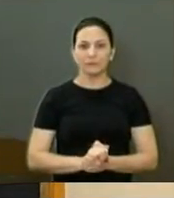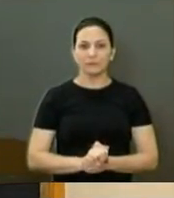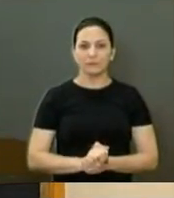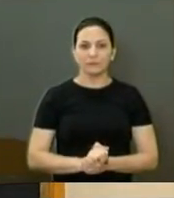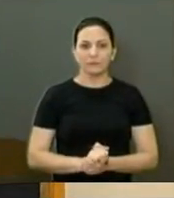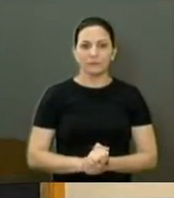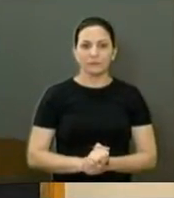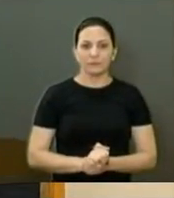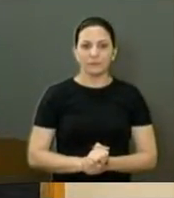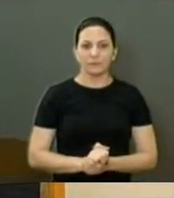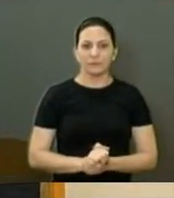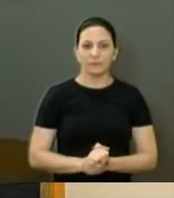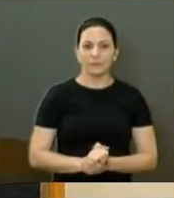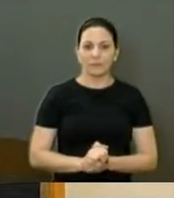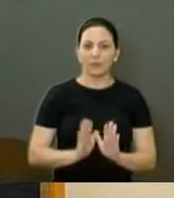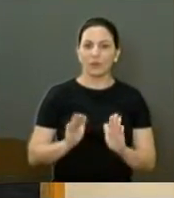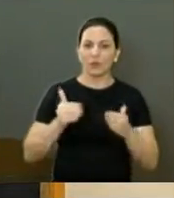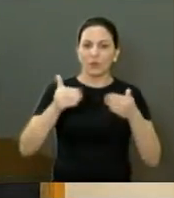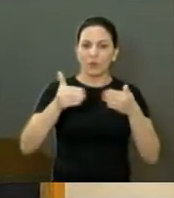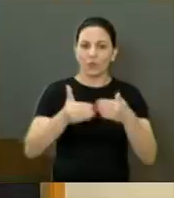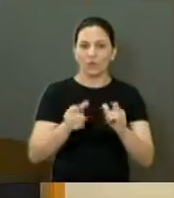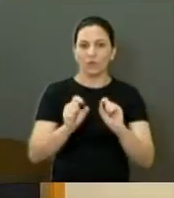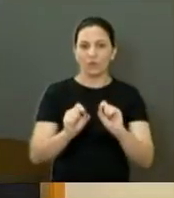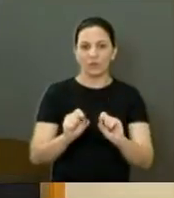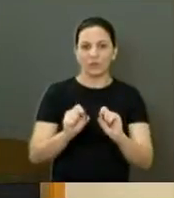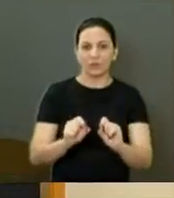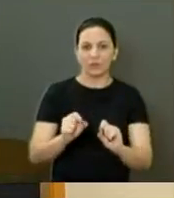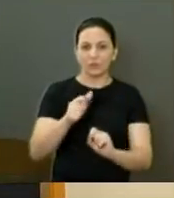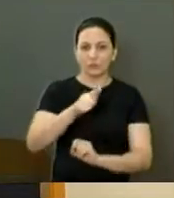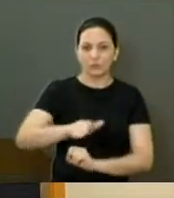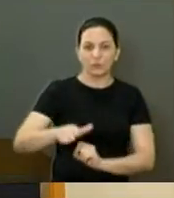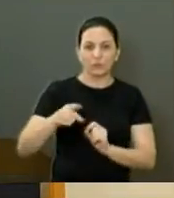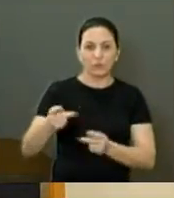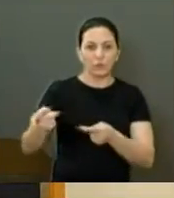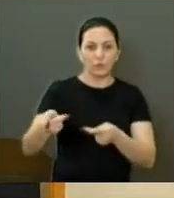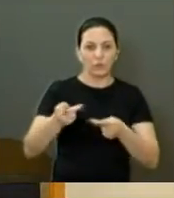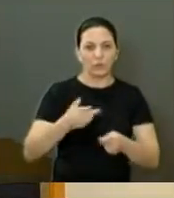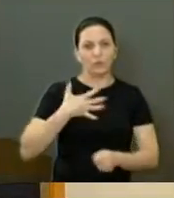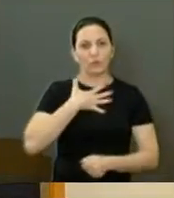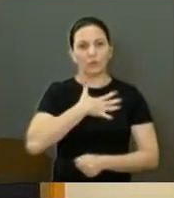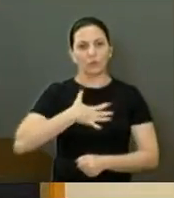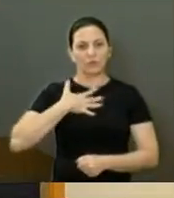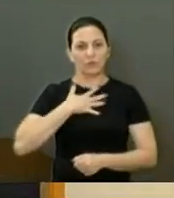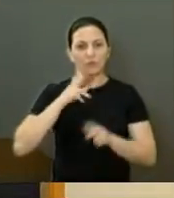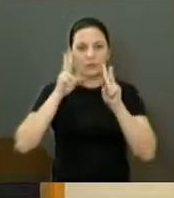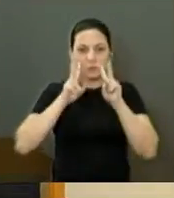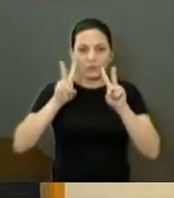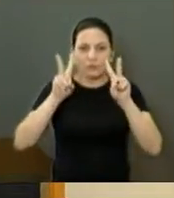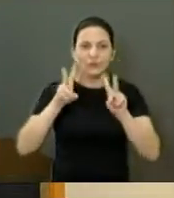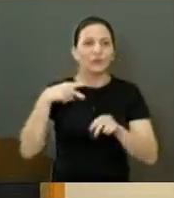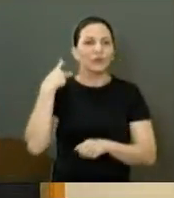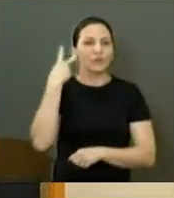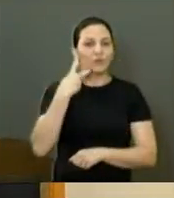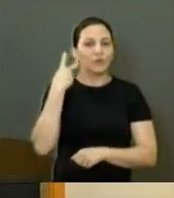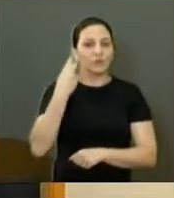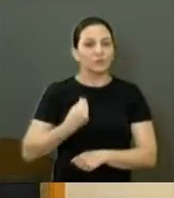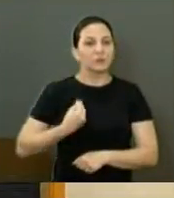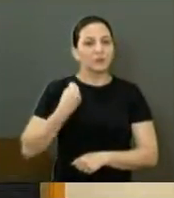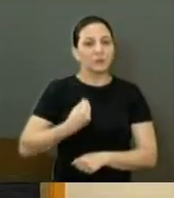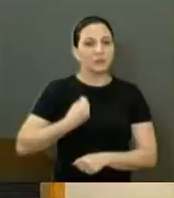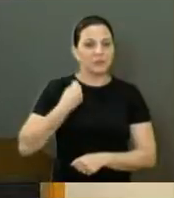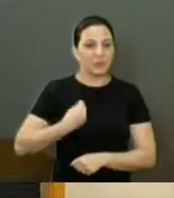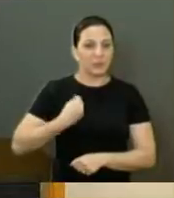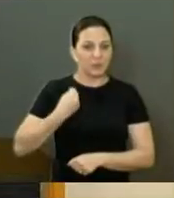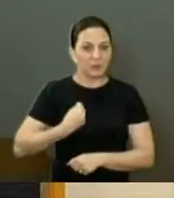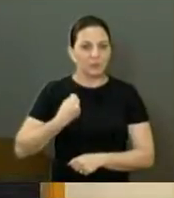Então, friso aqui mais uma vez para vocês o convite, e eu gostaria muito de ver os nossos vereadores participando de algumas